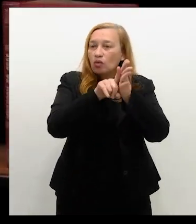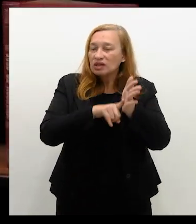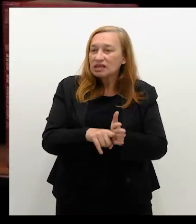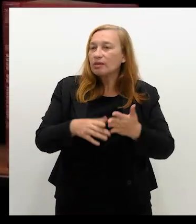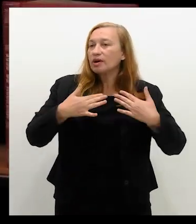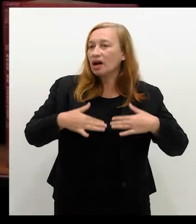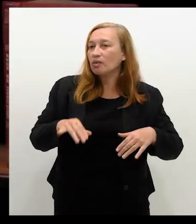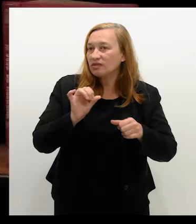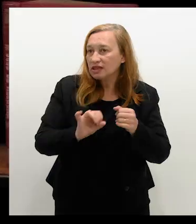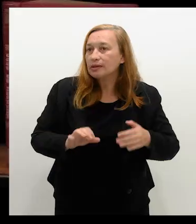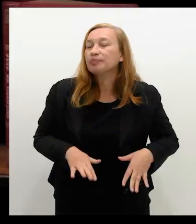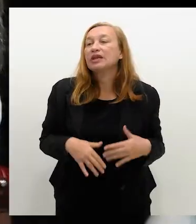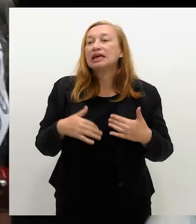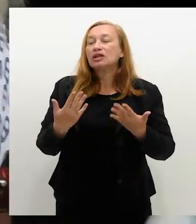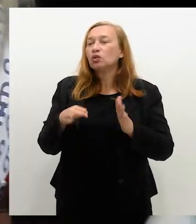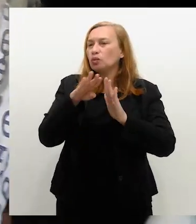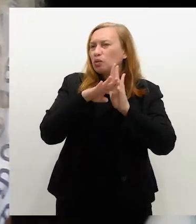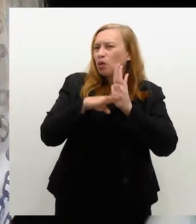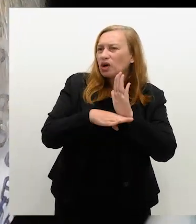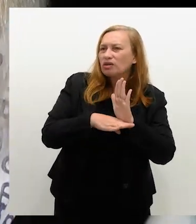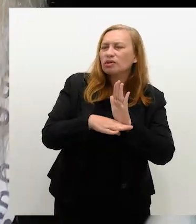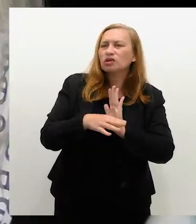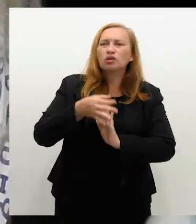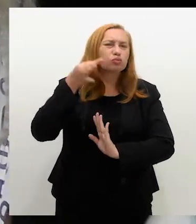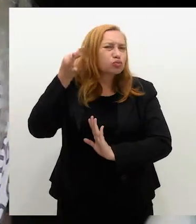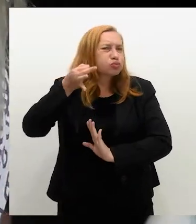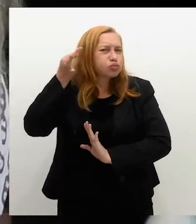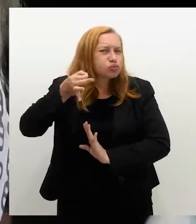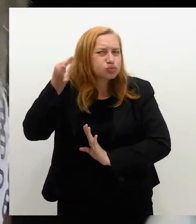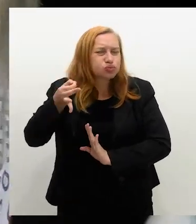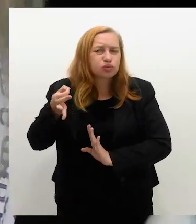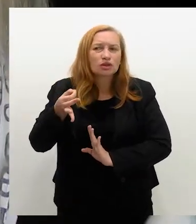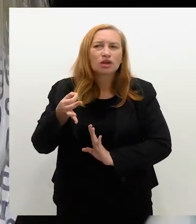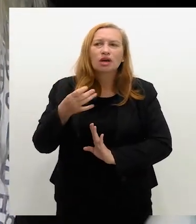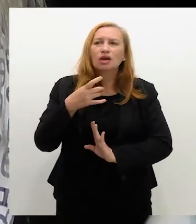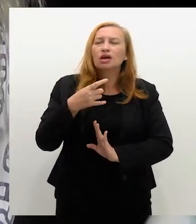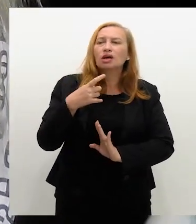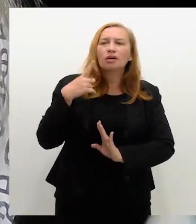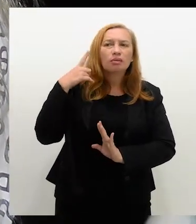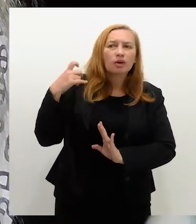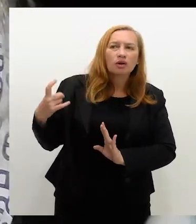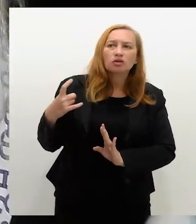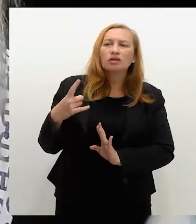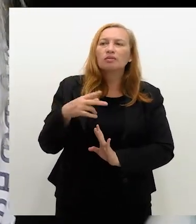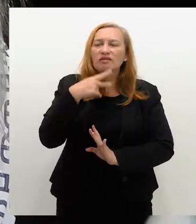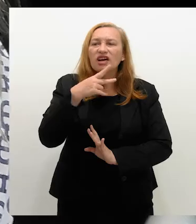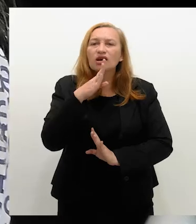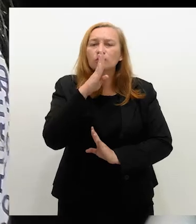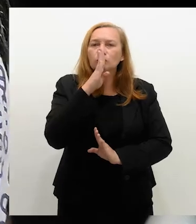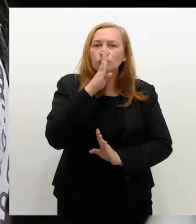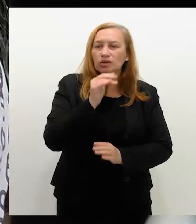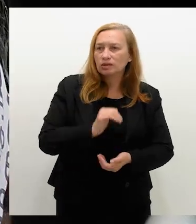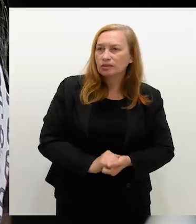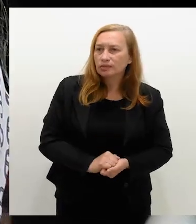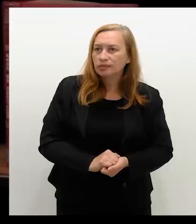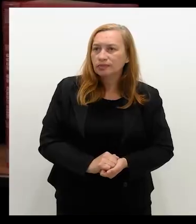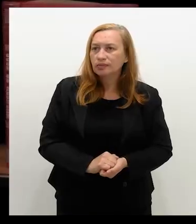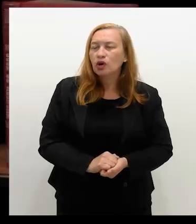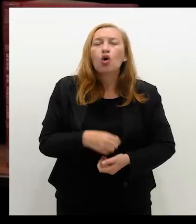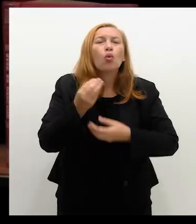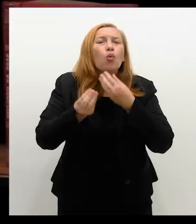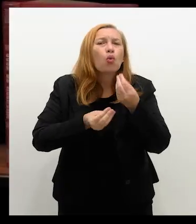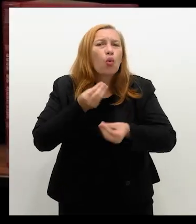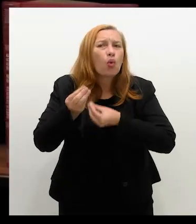bem tranquilo de ser feito. E num programa sobre ruído e barulho, eu queria reservar um espaço para nós falarmos sobre o silêncio.